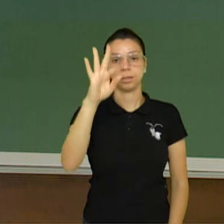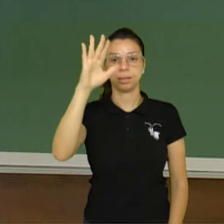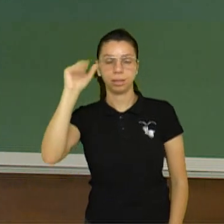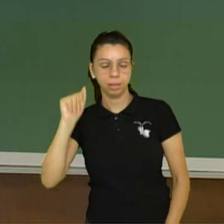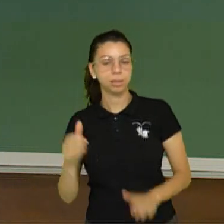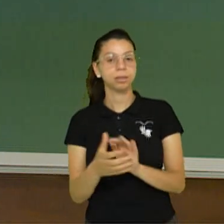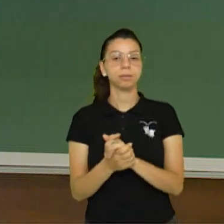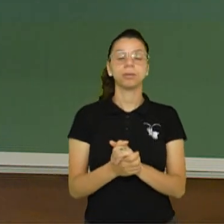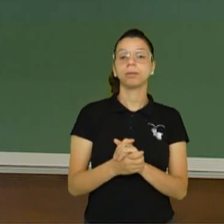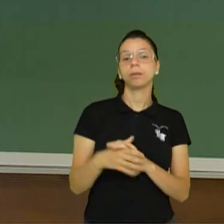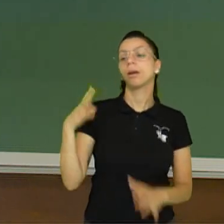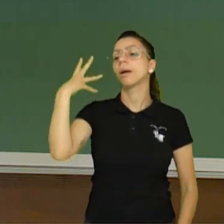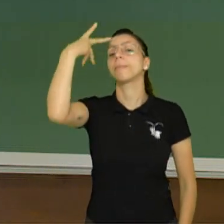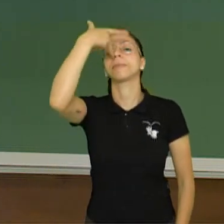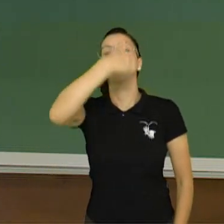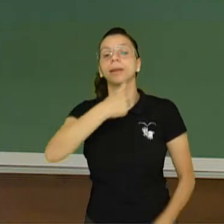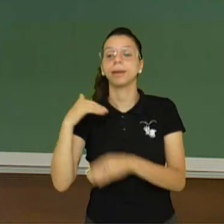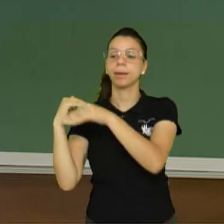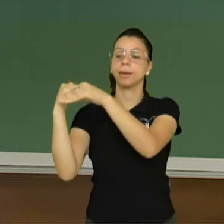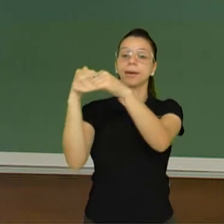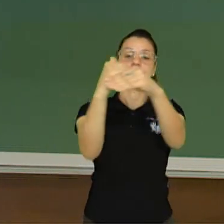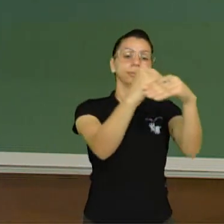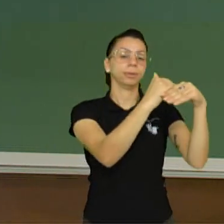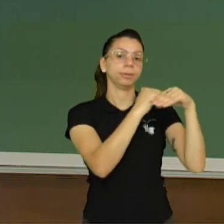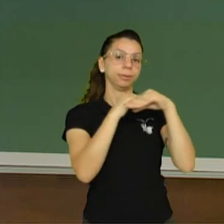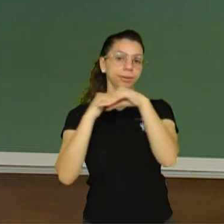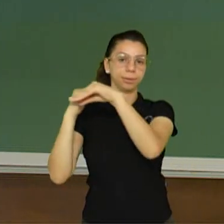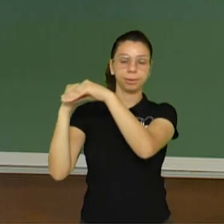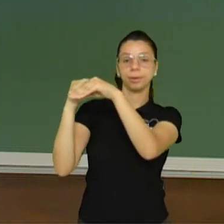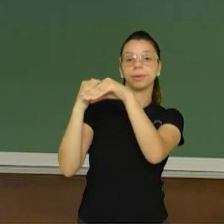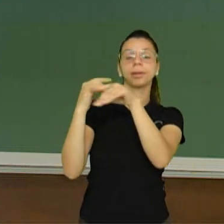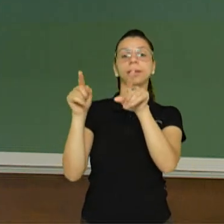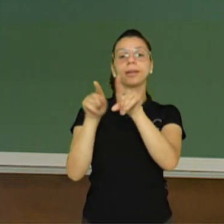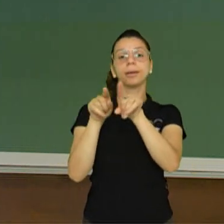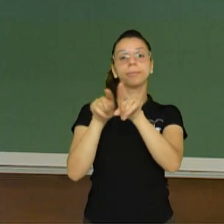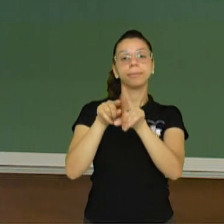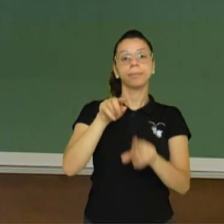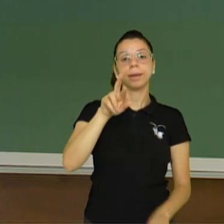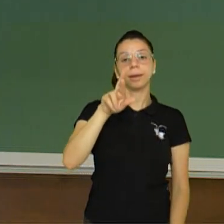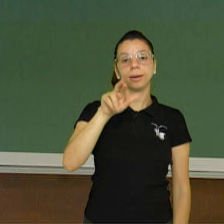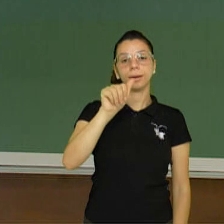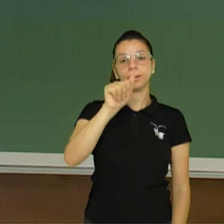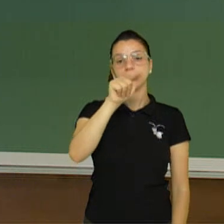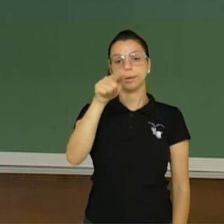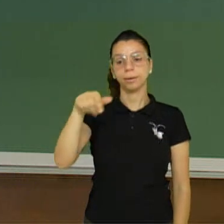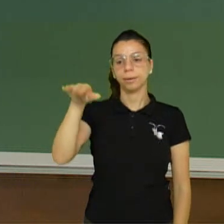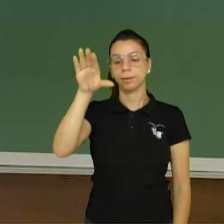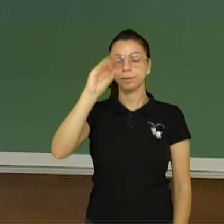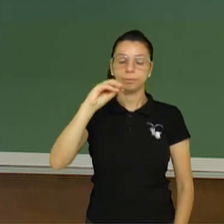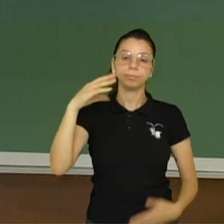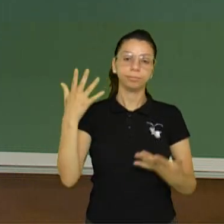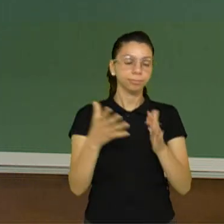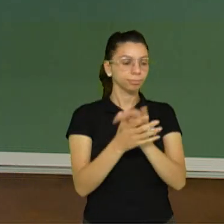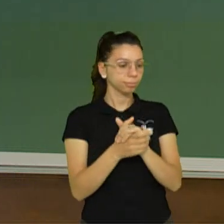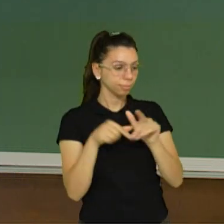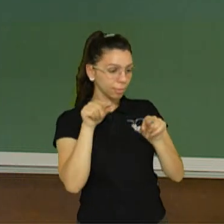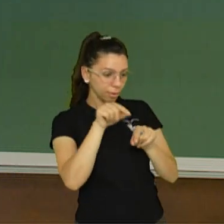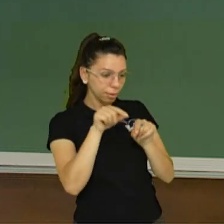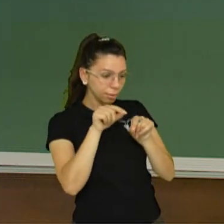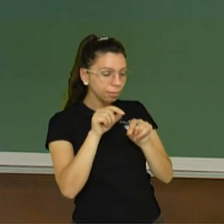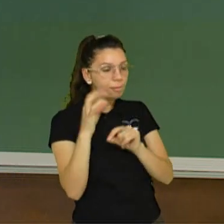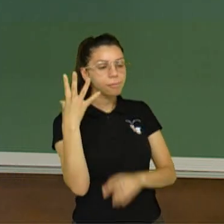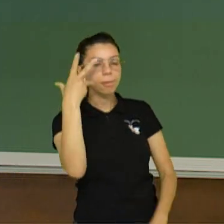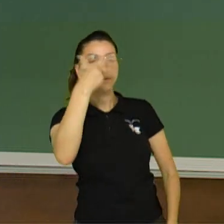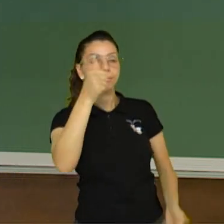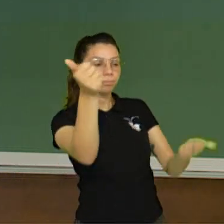a razão, a proporção, a harmonia e a serenidade. Então, para que uma obra de arte fosse considerada como